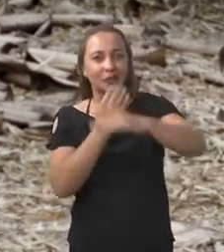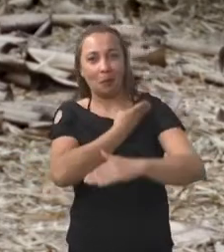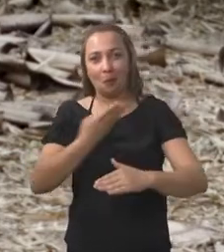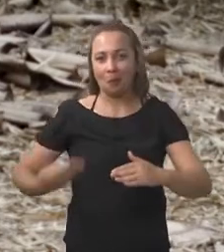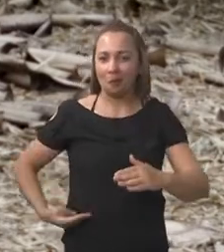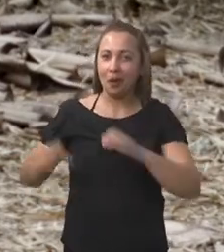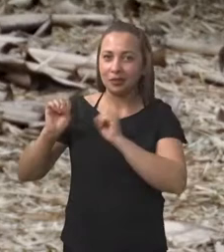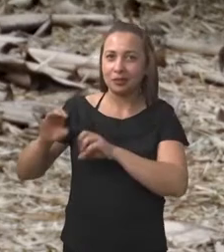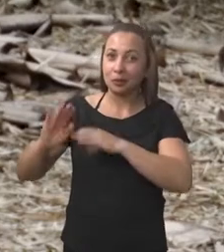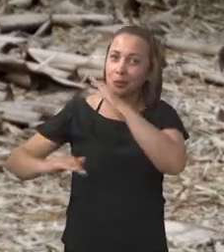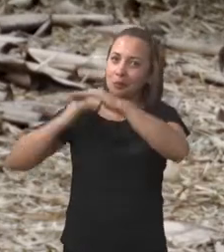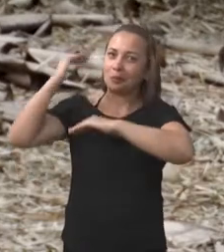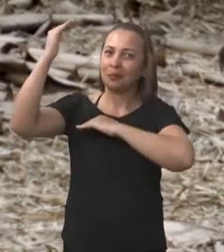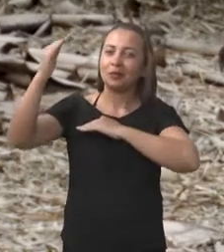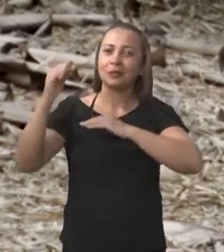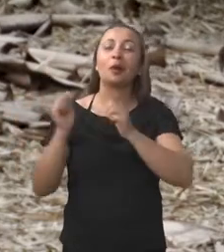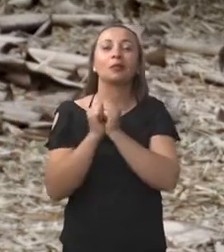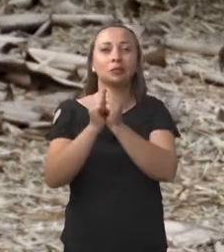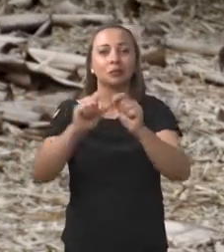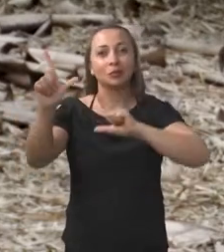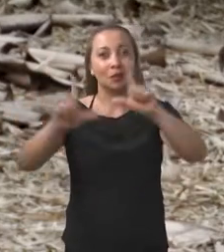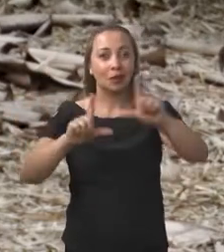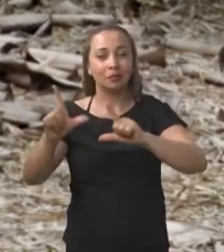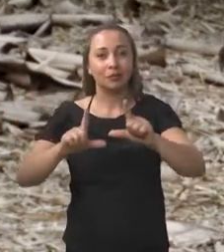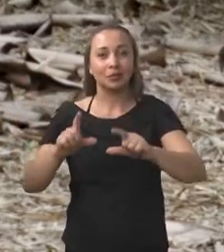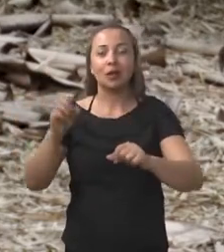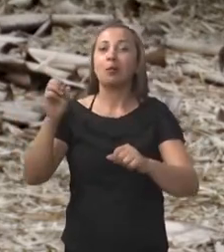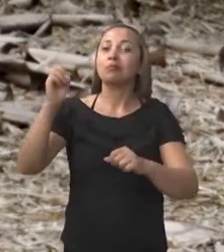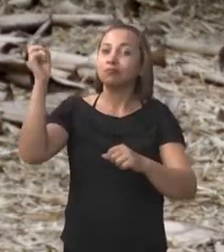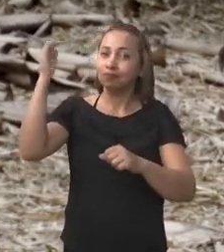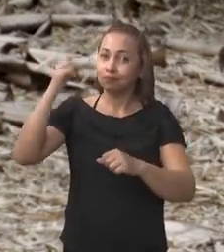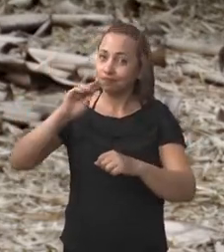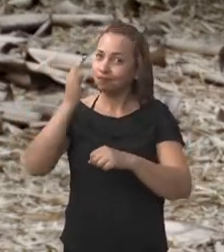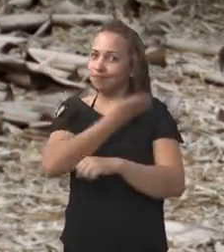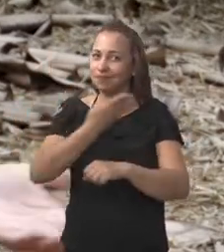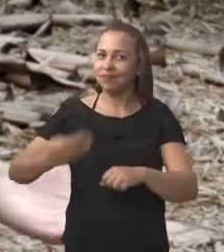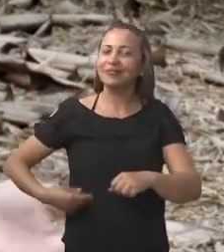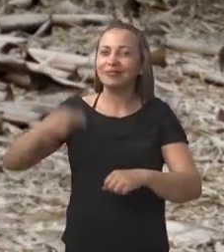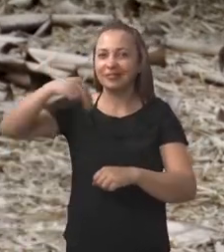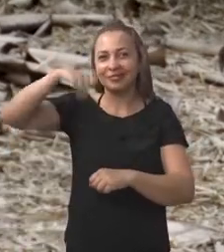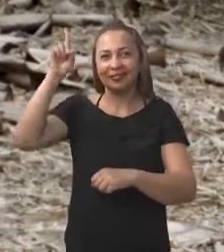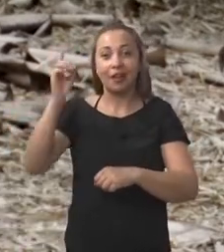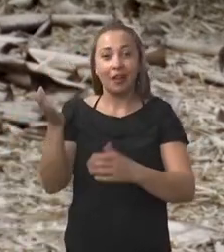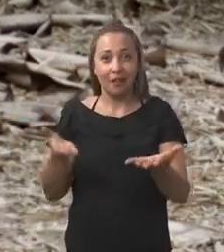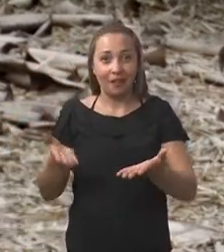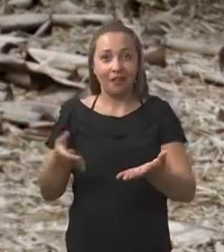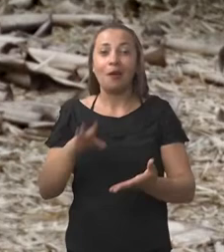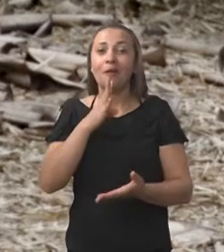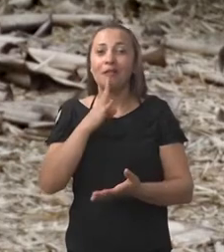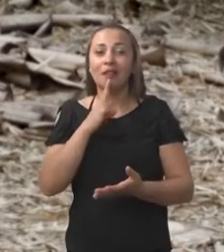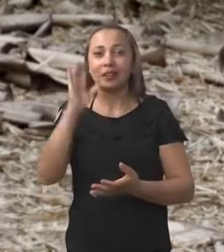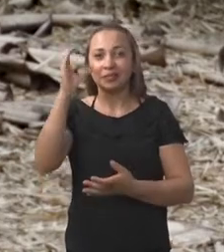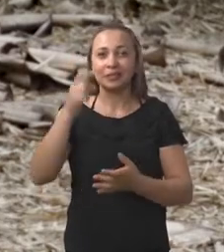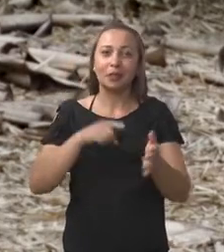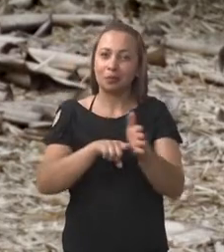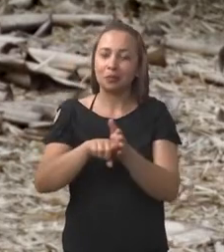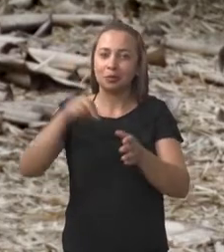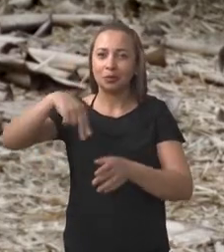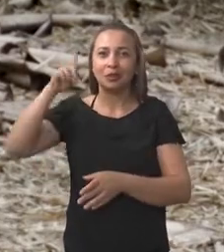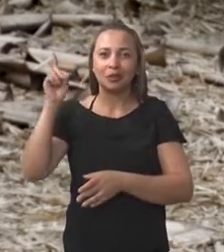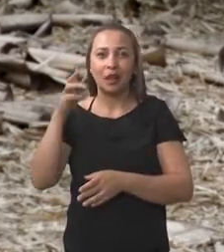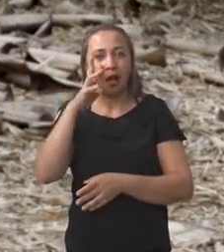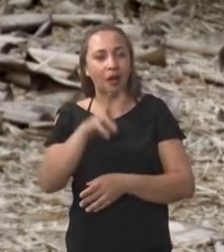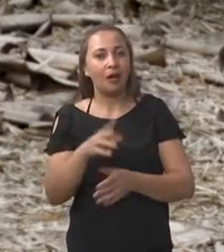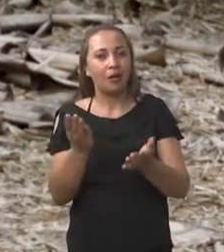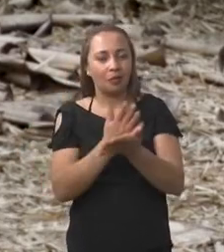entre instituições públicas de ensino superior e emissoras públicas nordestinas. Aqui a gente conhece a ciência produzida no